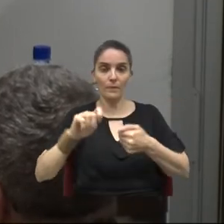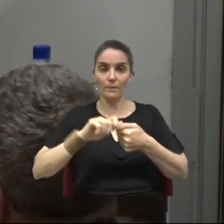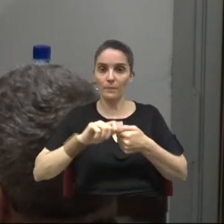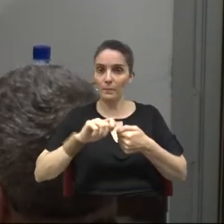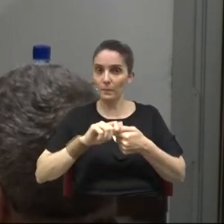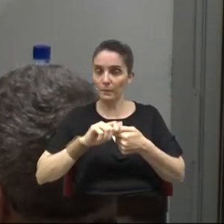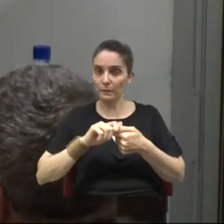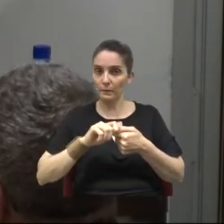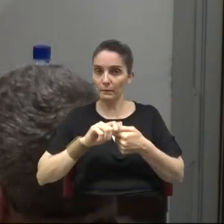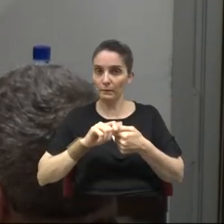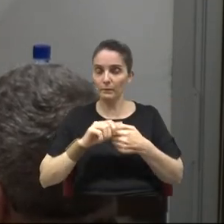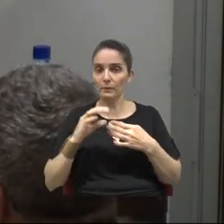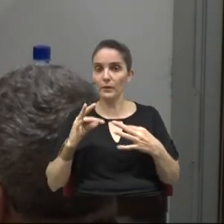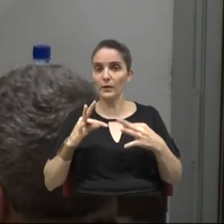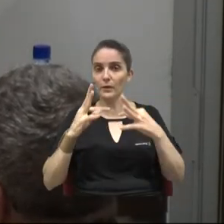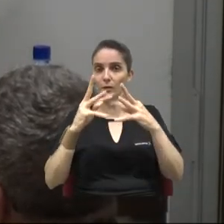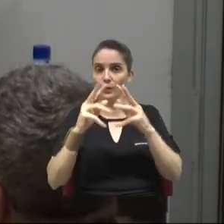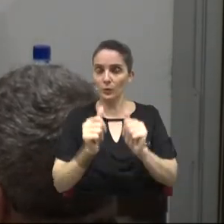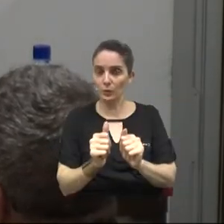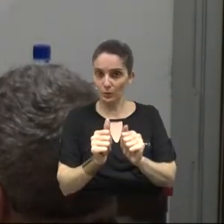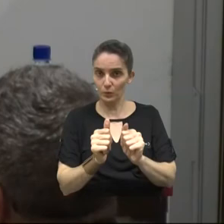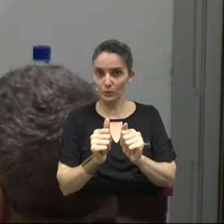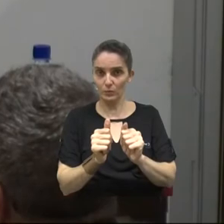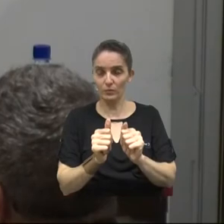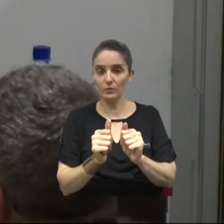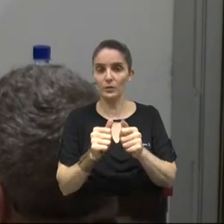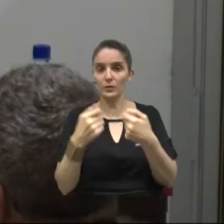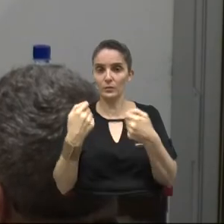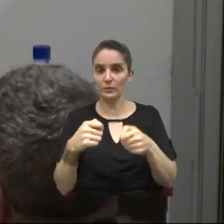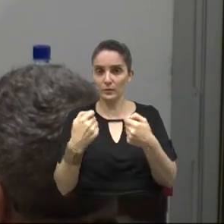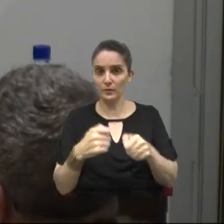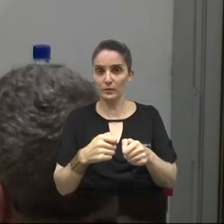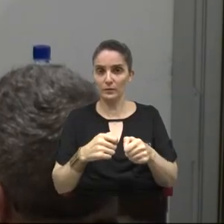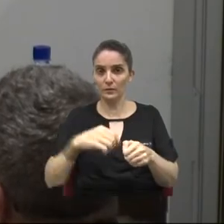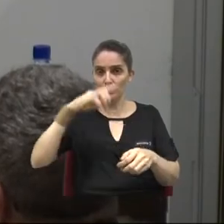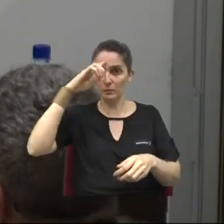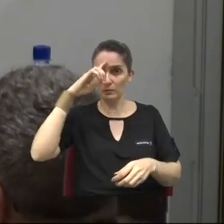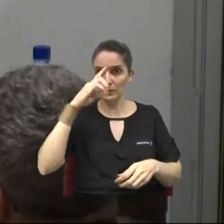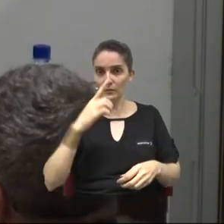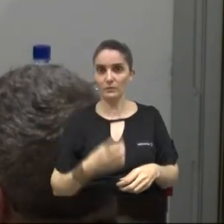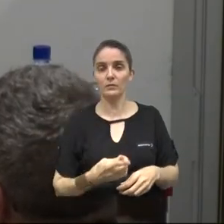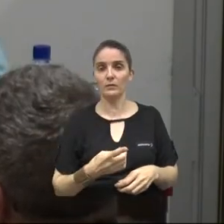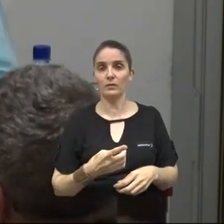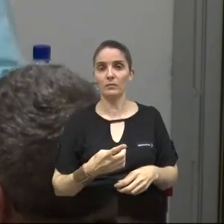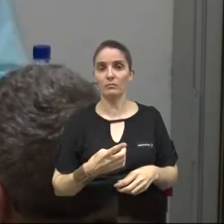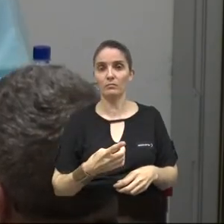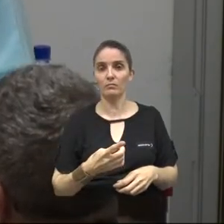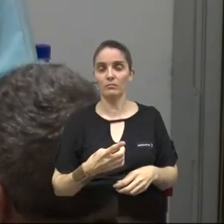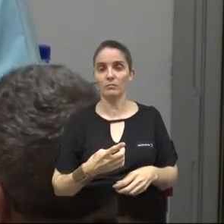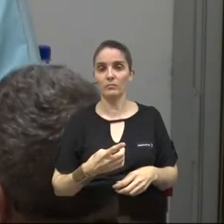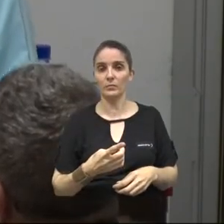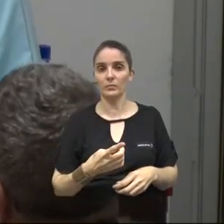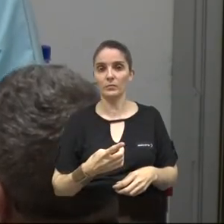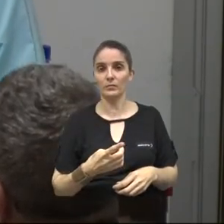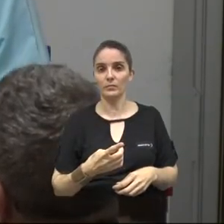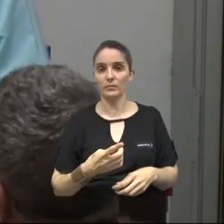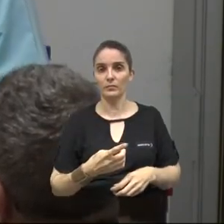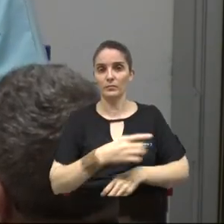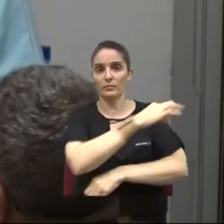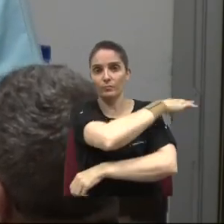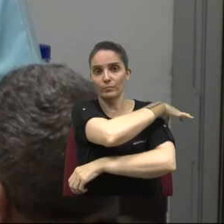Executar atribuições afins que forem delegadas pelo superior